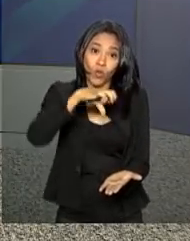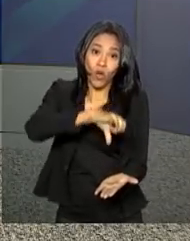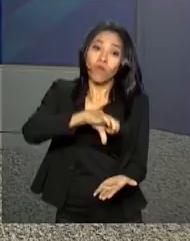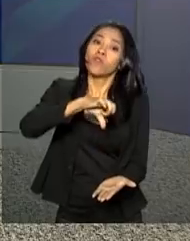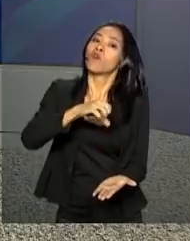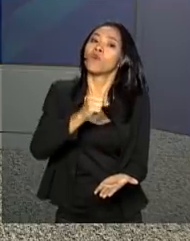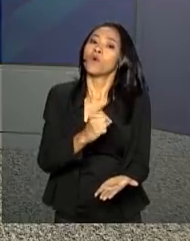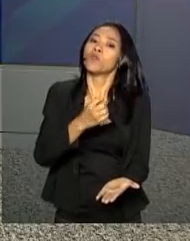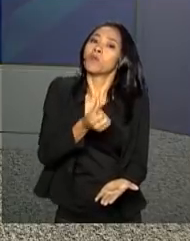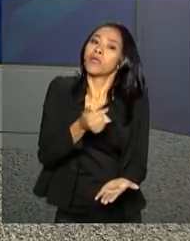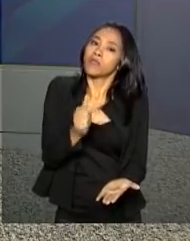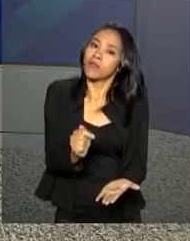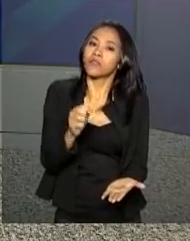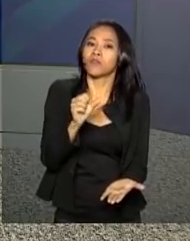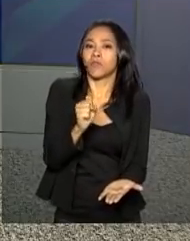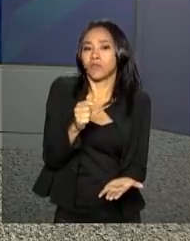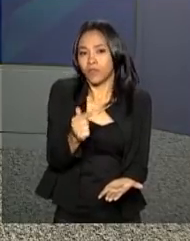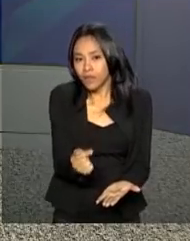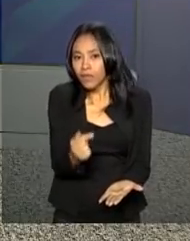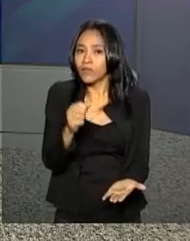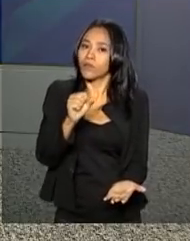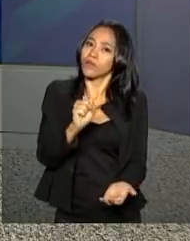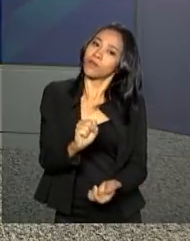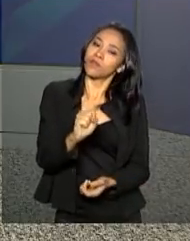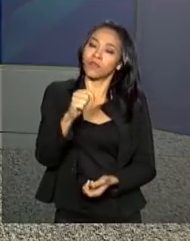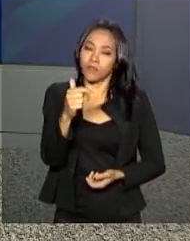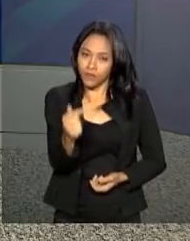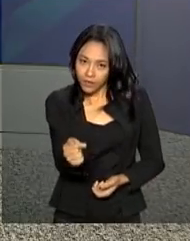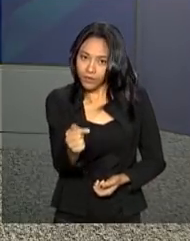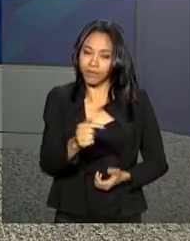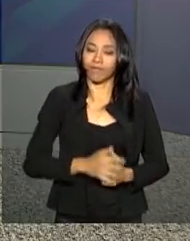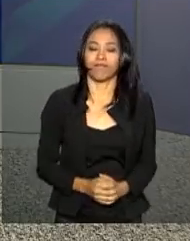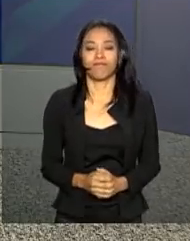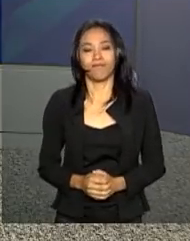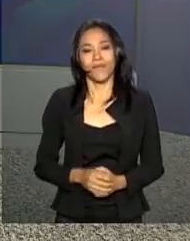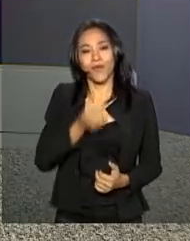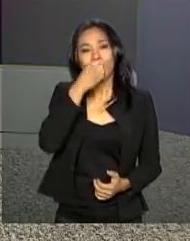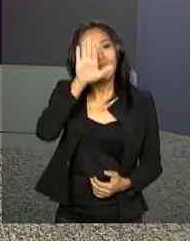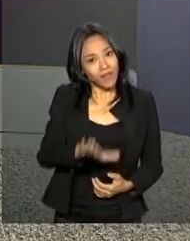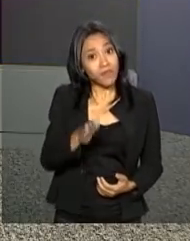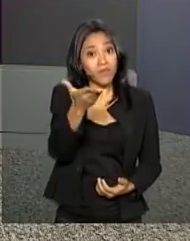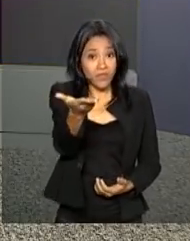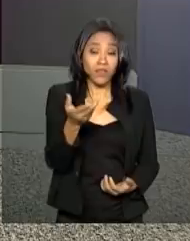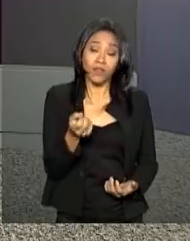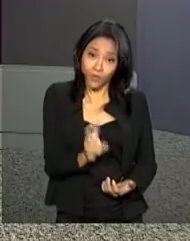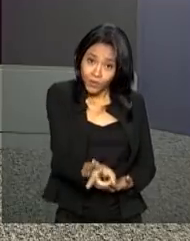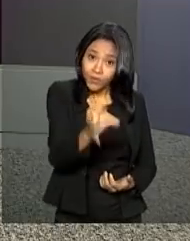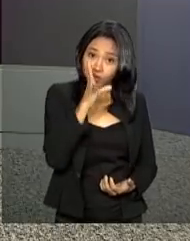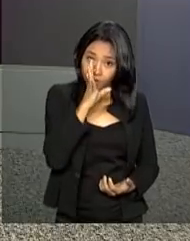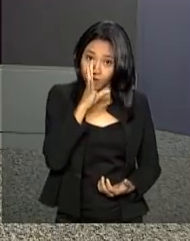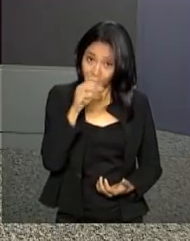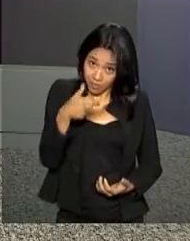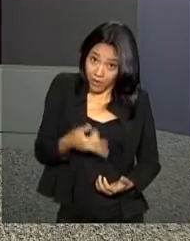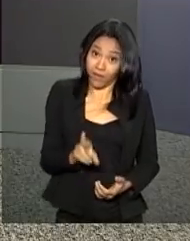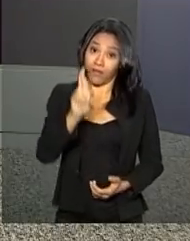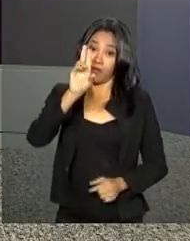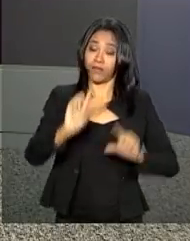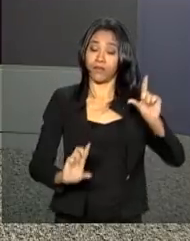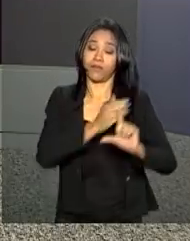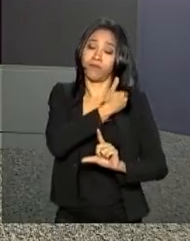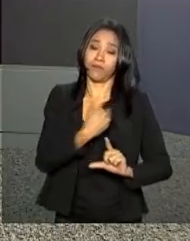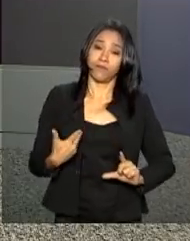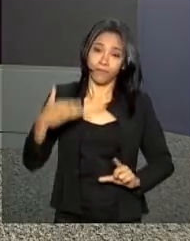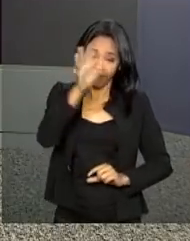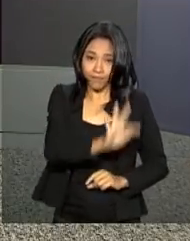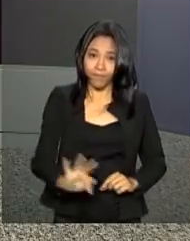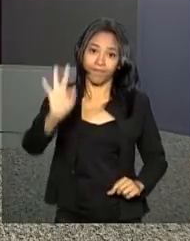-98-678787. Uma boa tarde para você e continue com a gente aqui na NBR e a